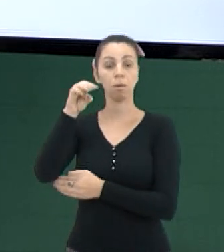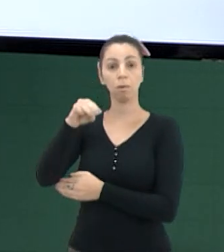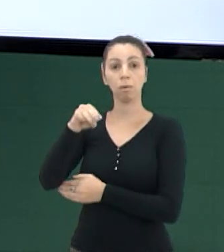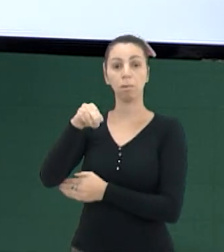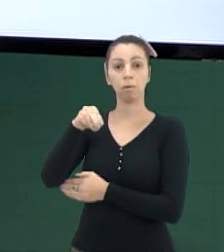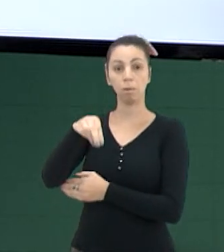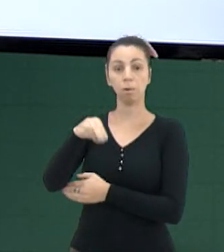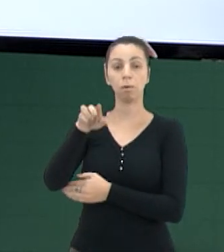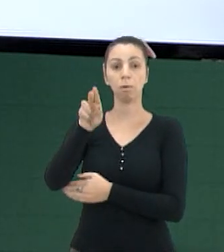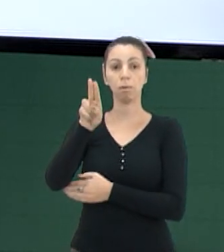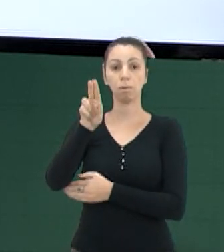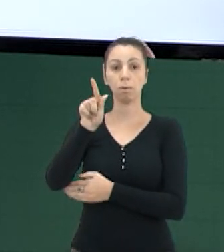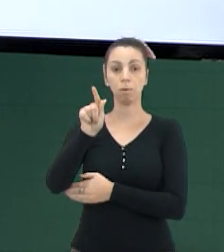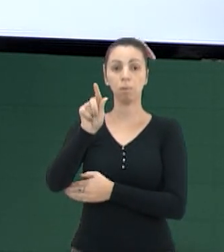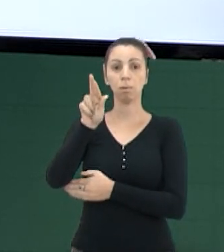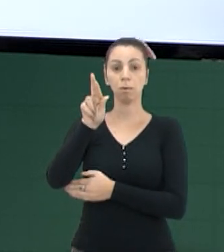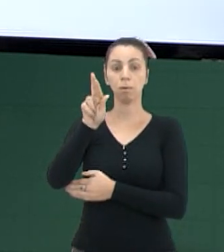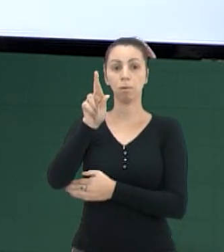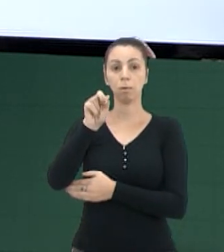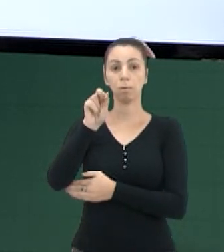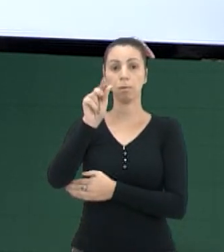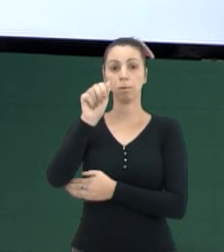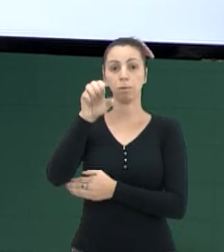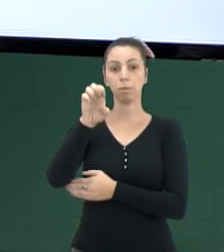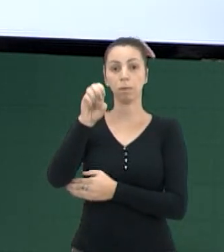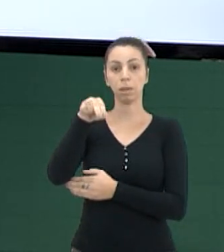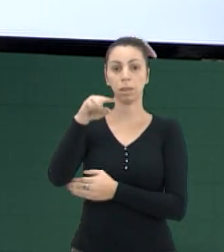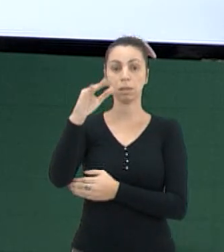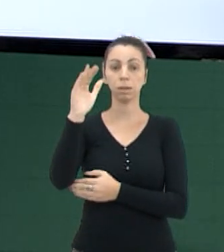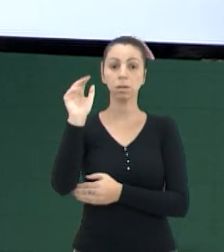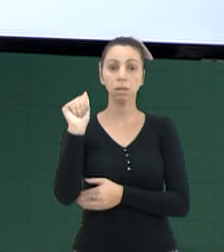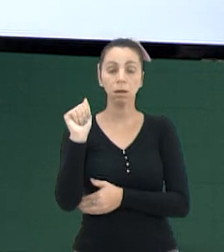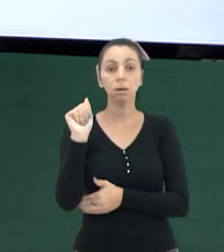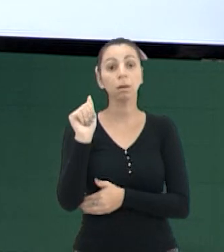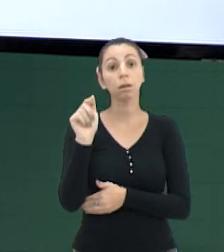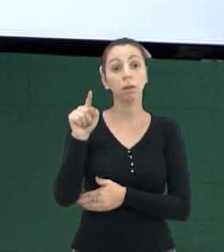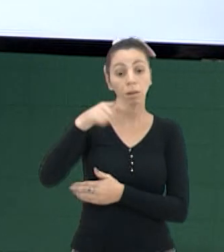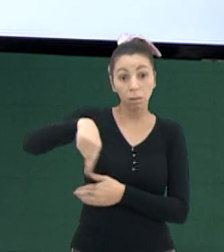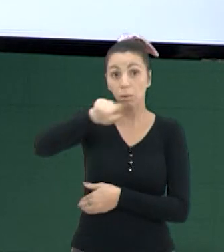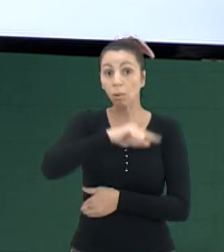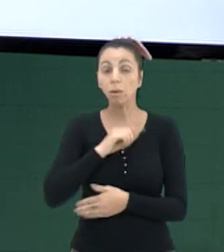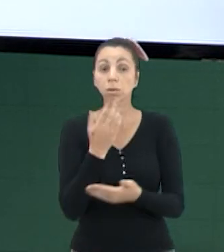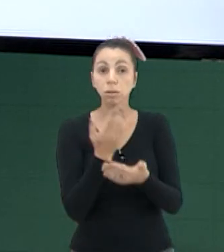L, que é o primeiro caso de congruência que nós estudamos dentro